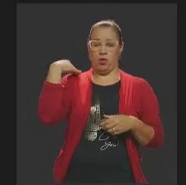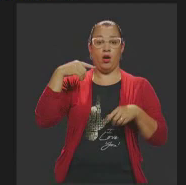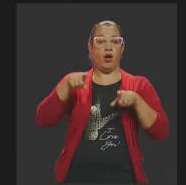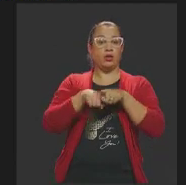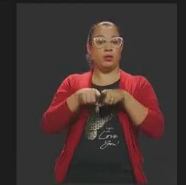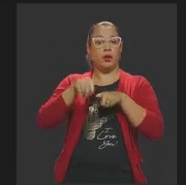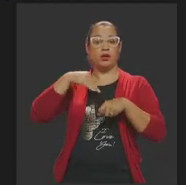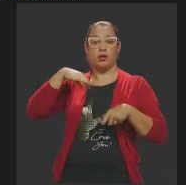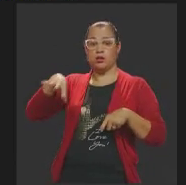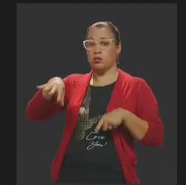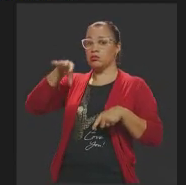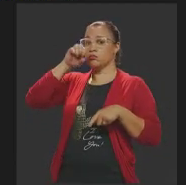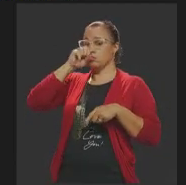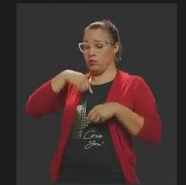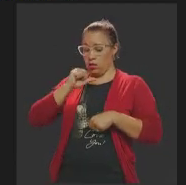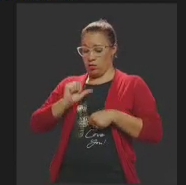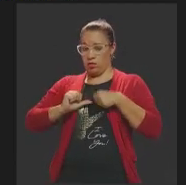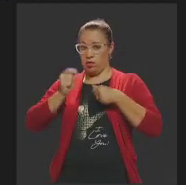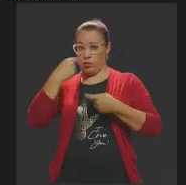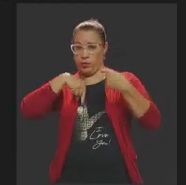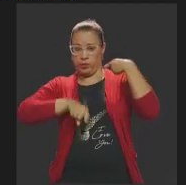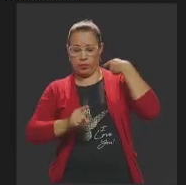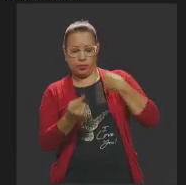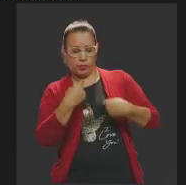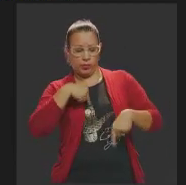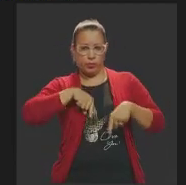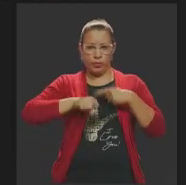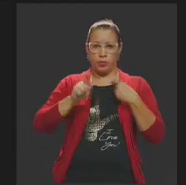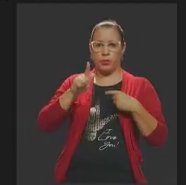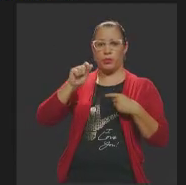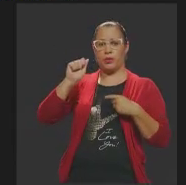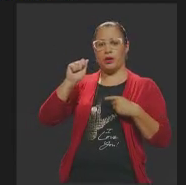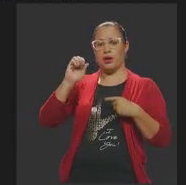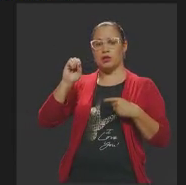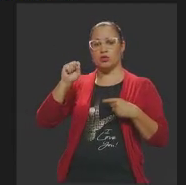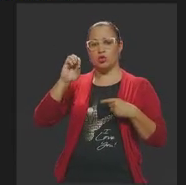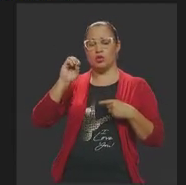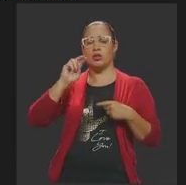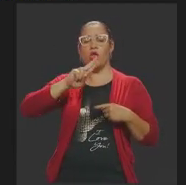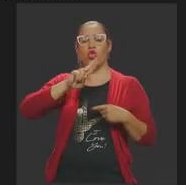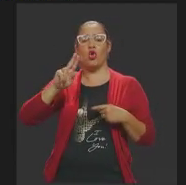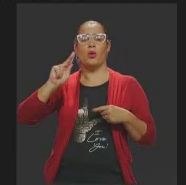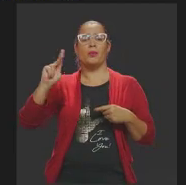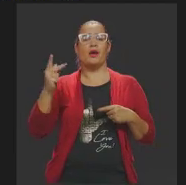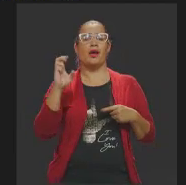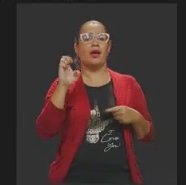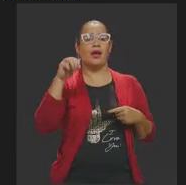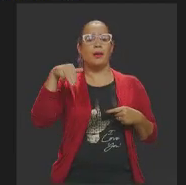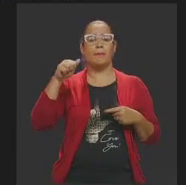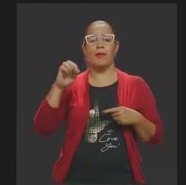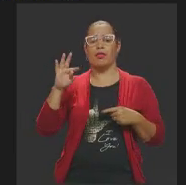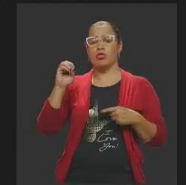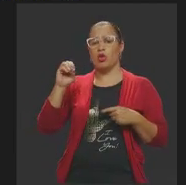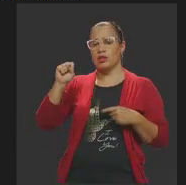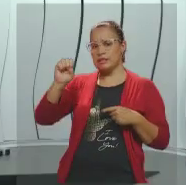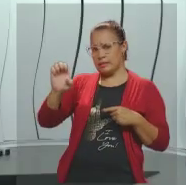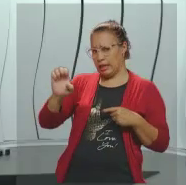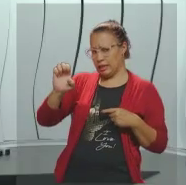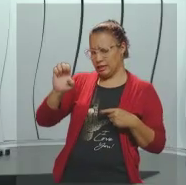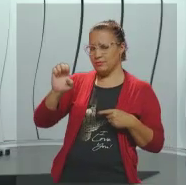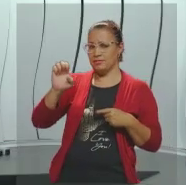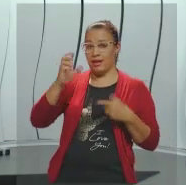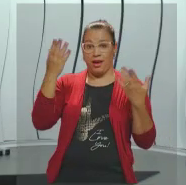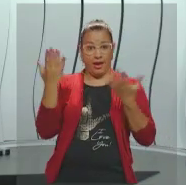falamos, e nós damos um nome para essas trocas gasosas de hematose. A hematose, então, nós vamos